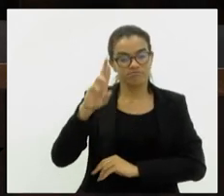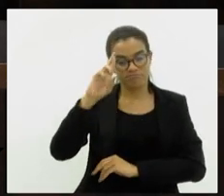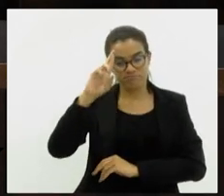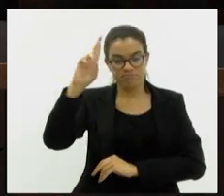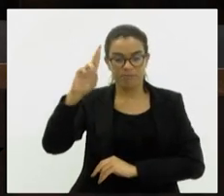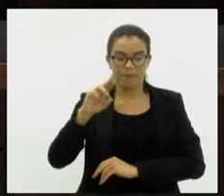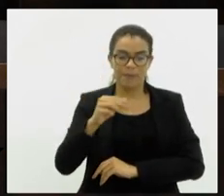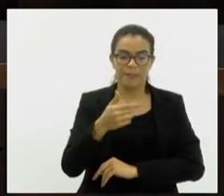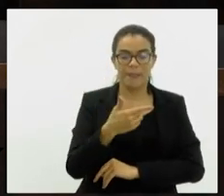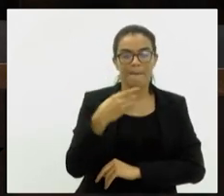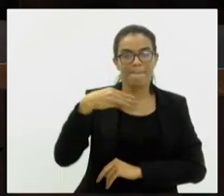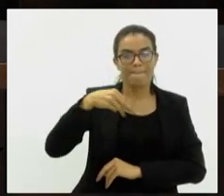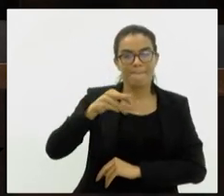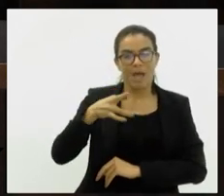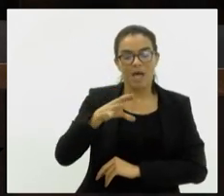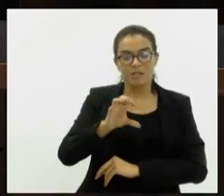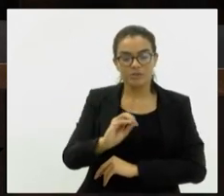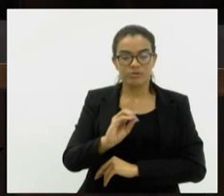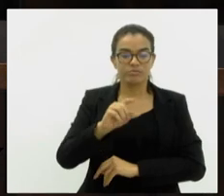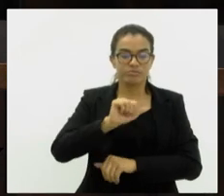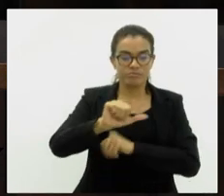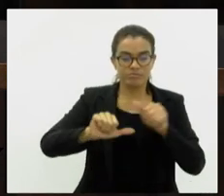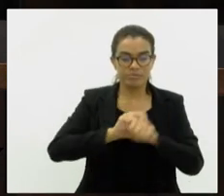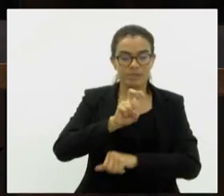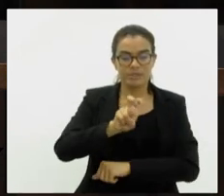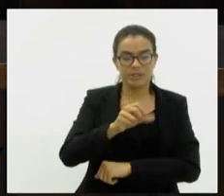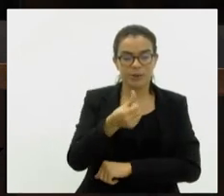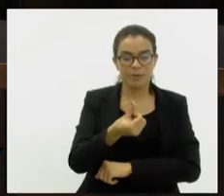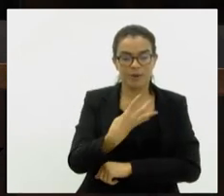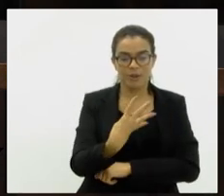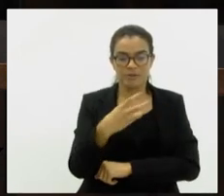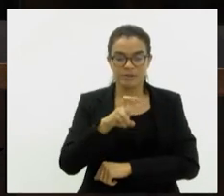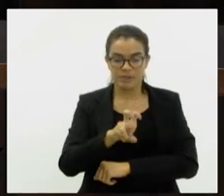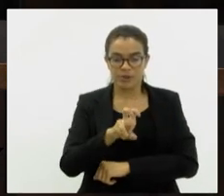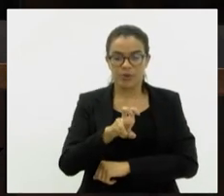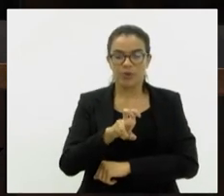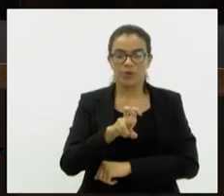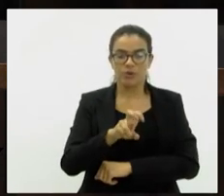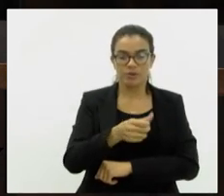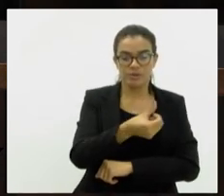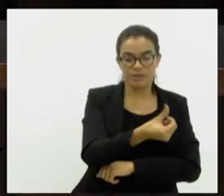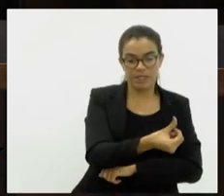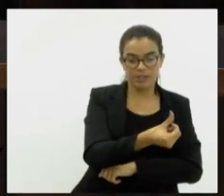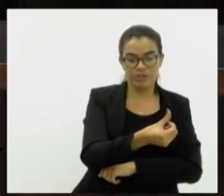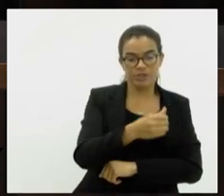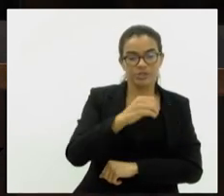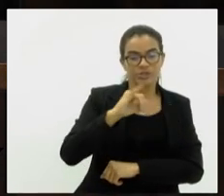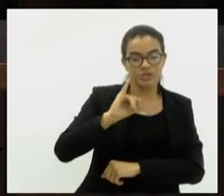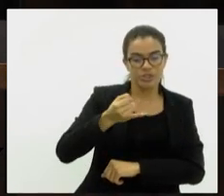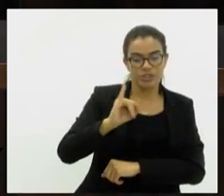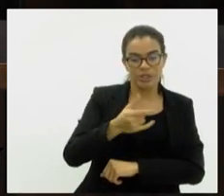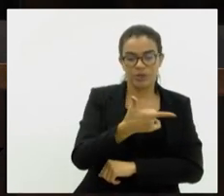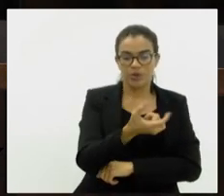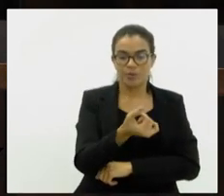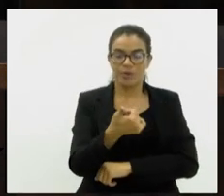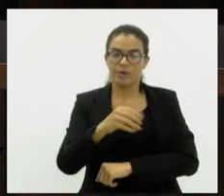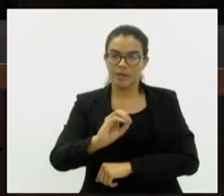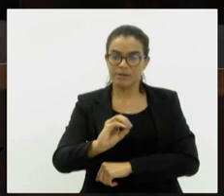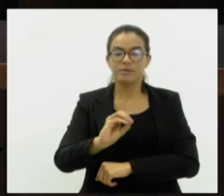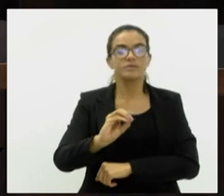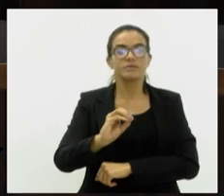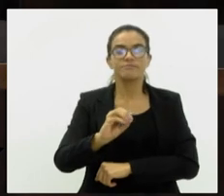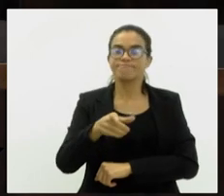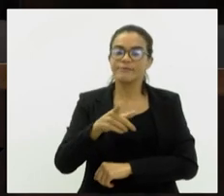deputado Márcio Gualberto, que altera a Lei 5645, de 6 de janeiro de 2010,